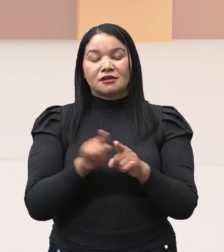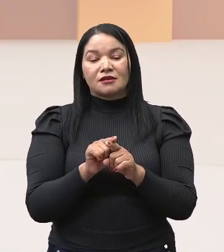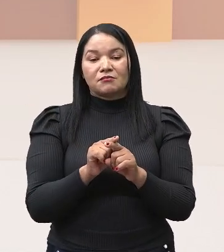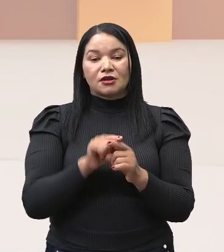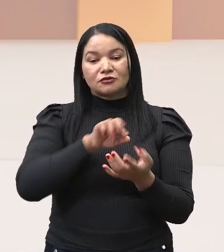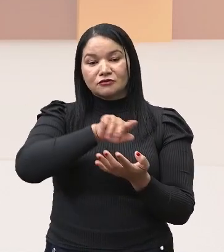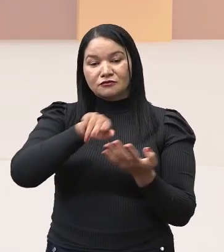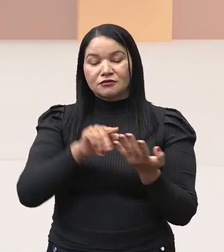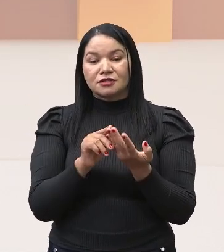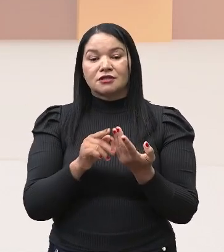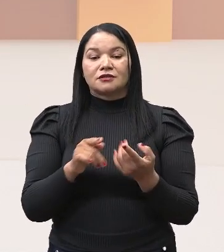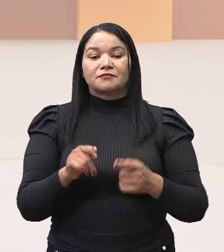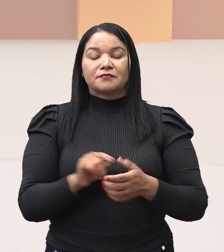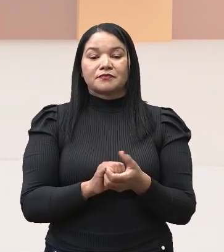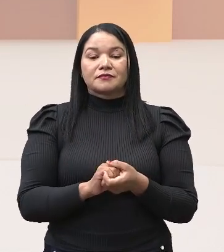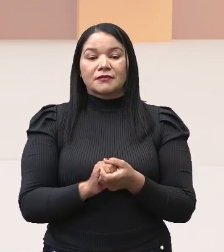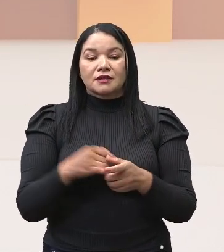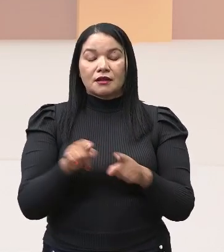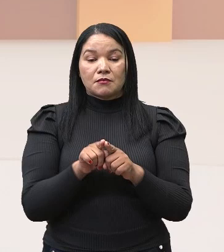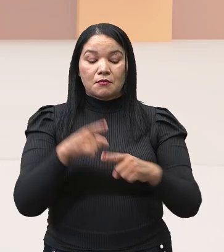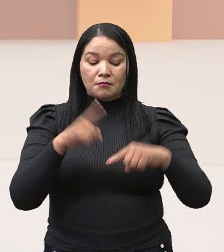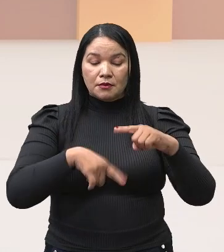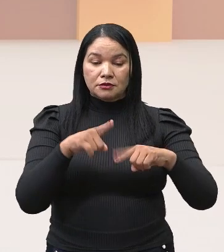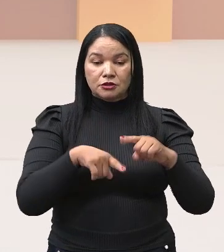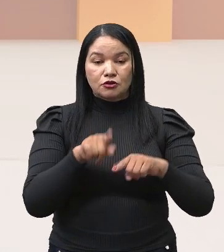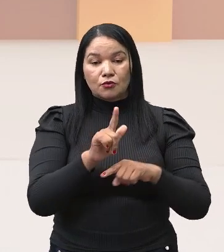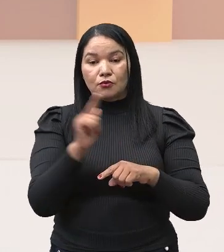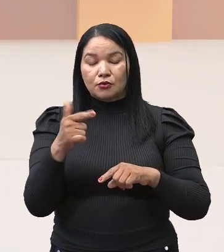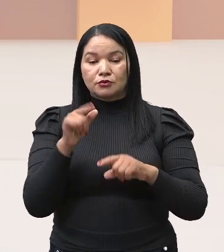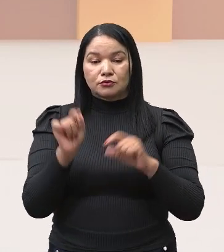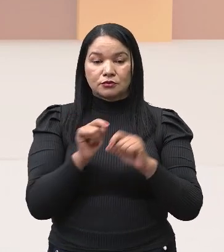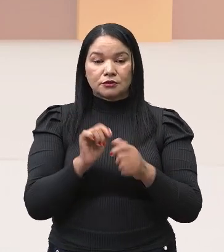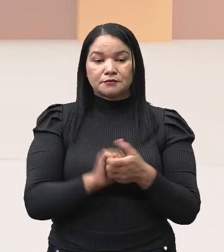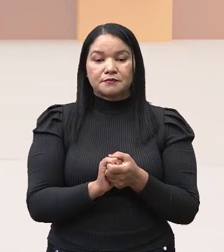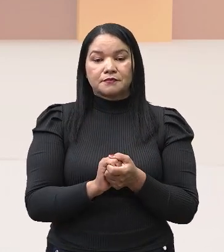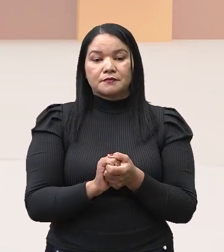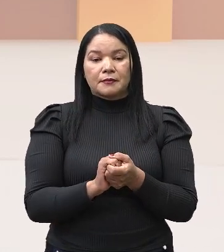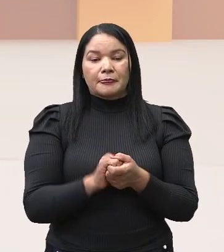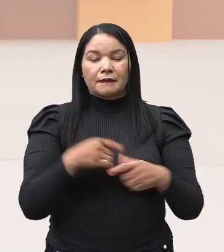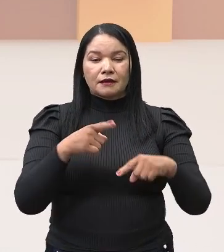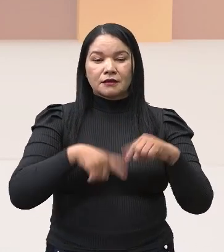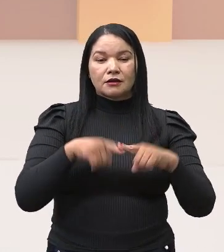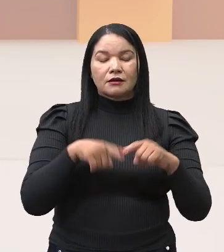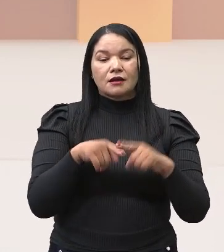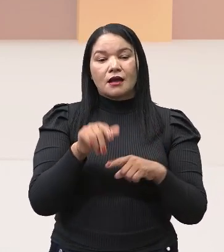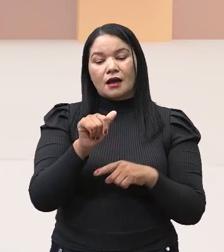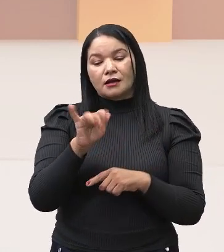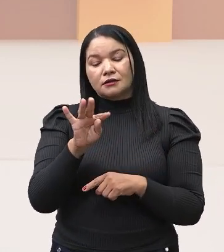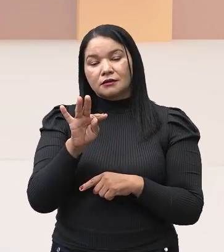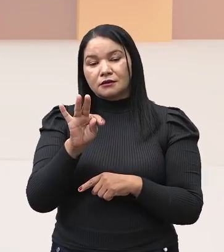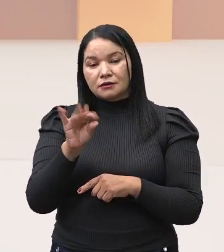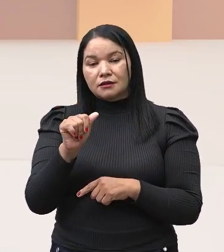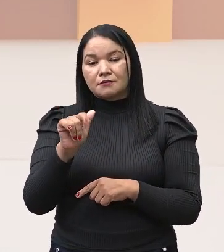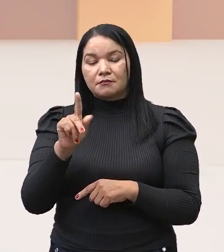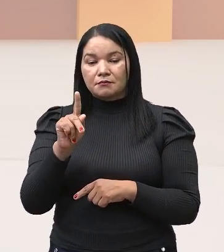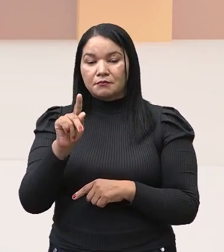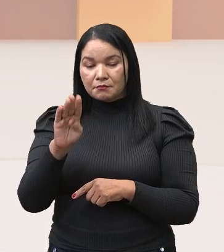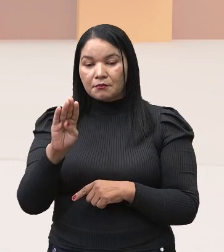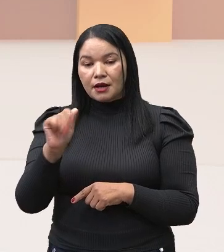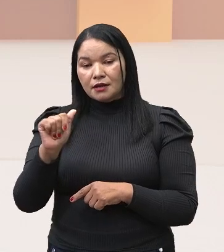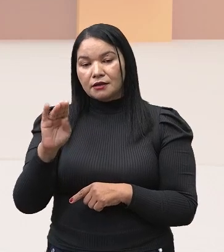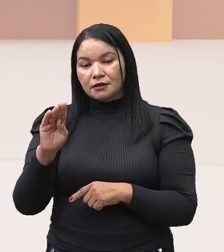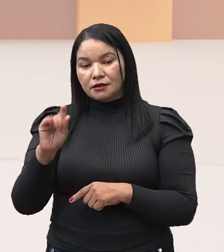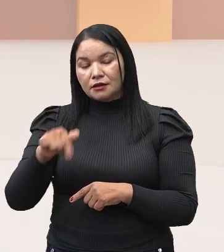o axé. Instrumentos africanos como o atabaque, o berimbau e o agogô são